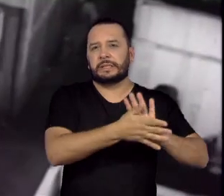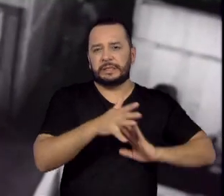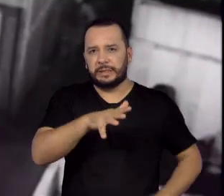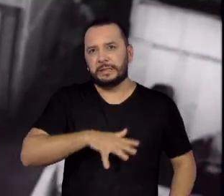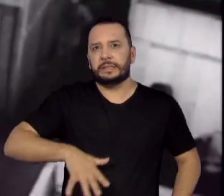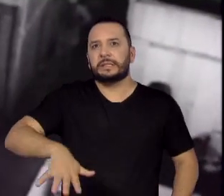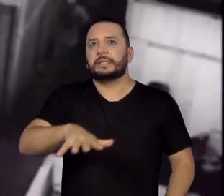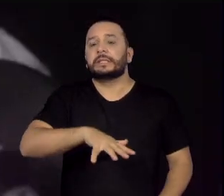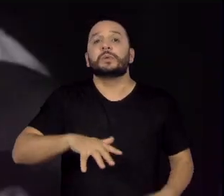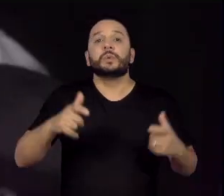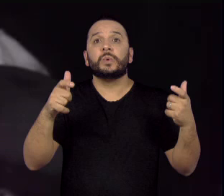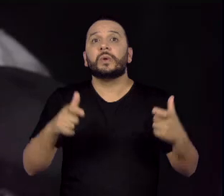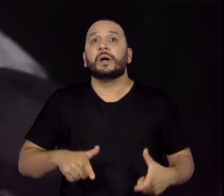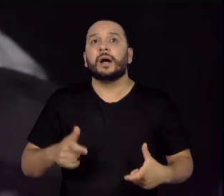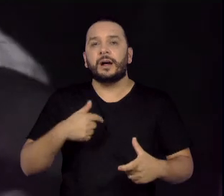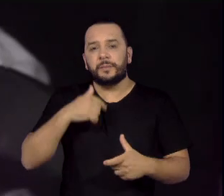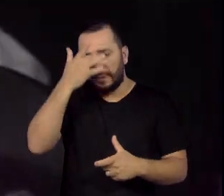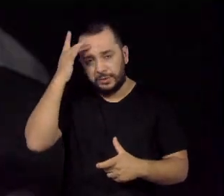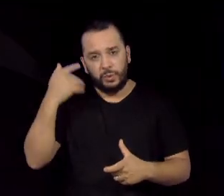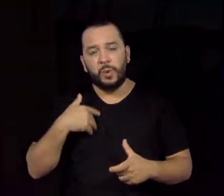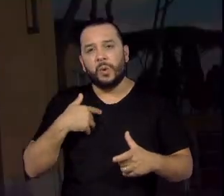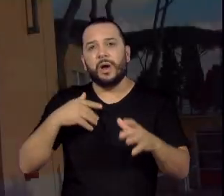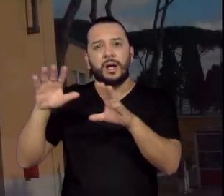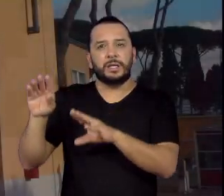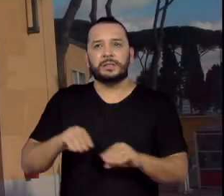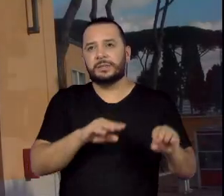a servir como abrigo de refugiado.